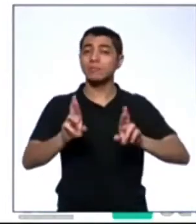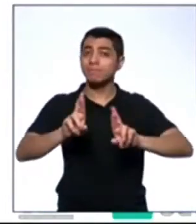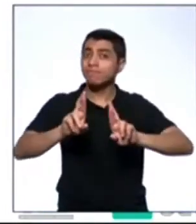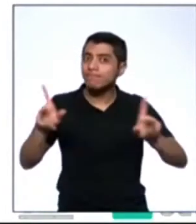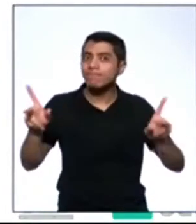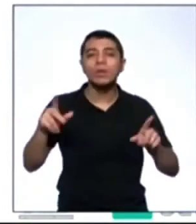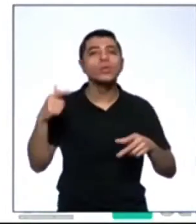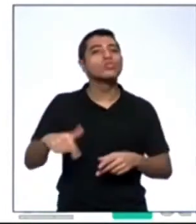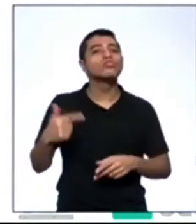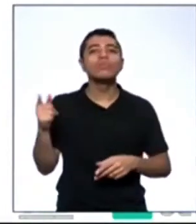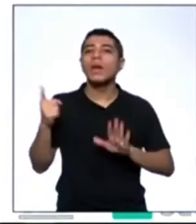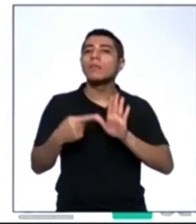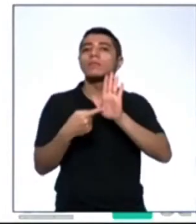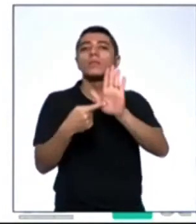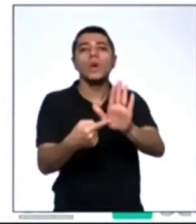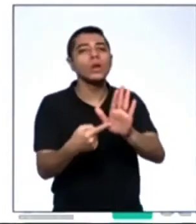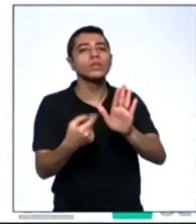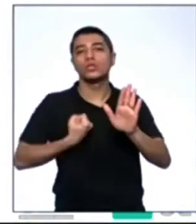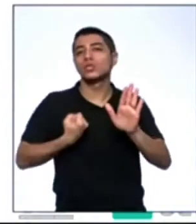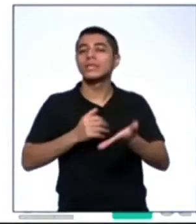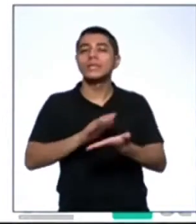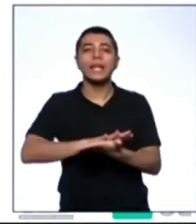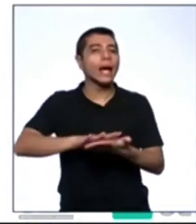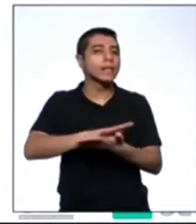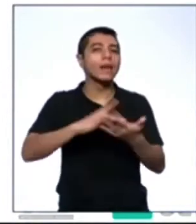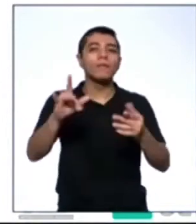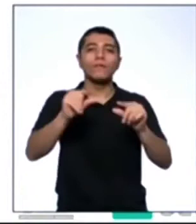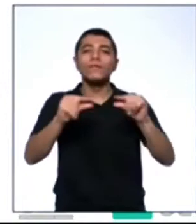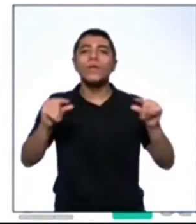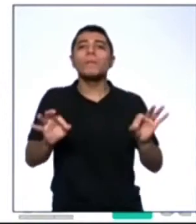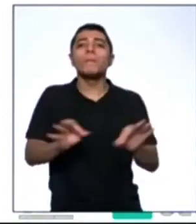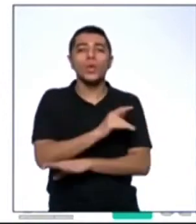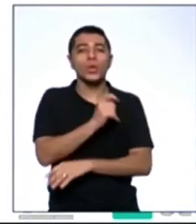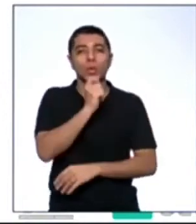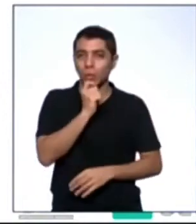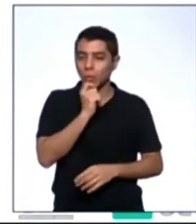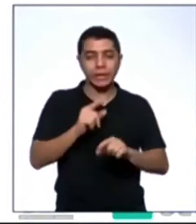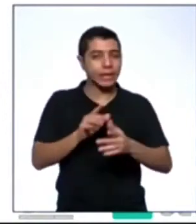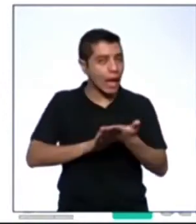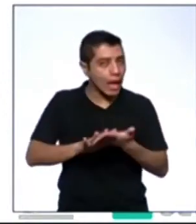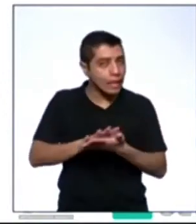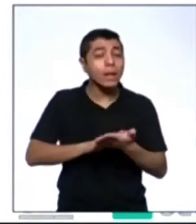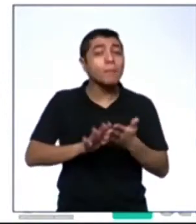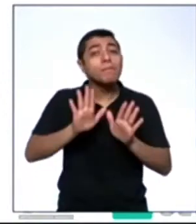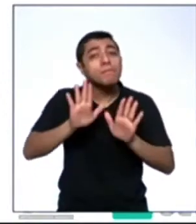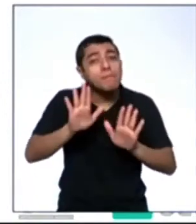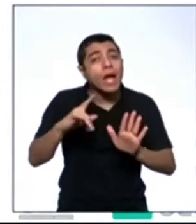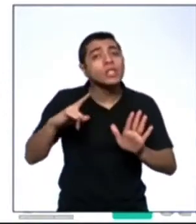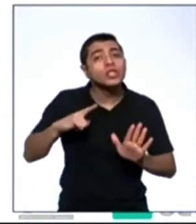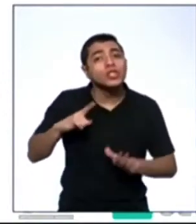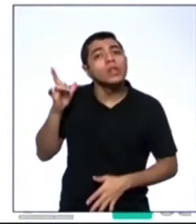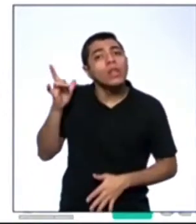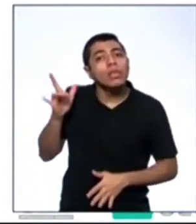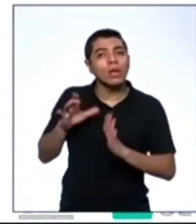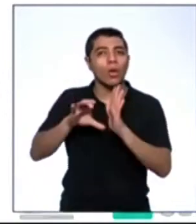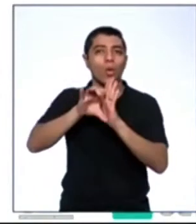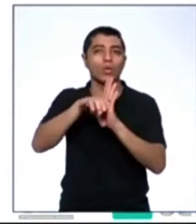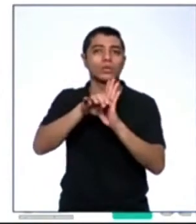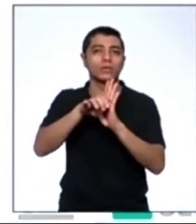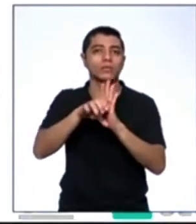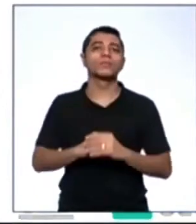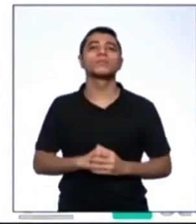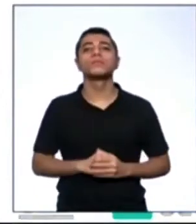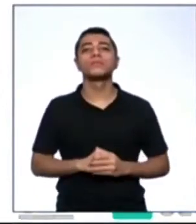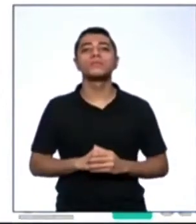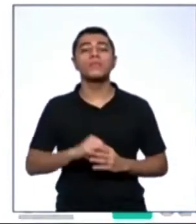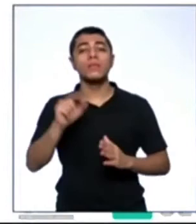fórmula necessária efetivamente para você aplicar, mas tem um conceito. Veja só, essa questão antiga de